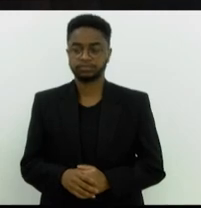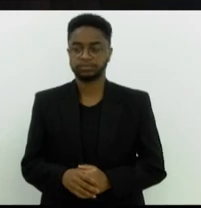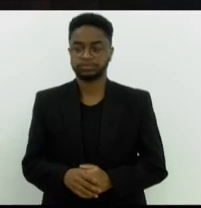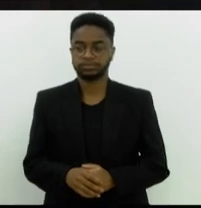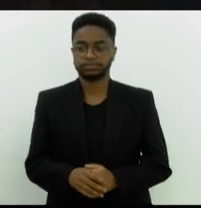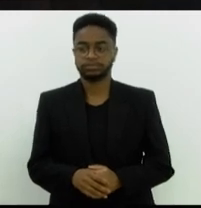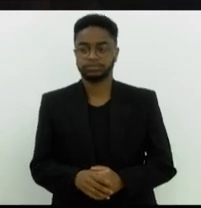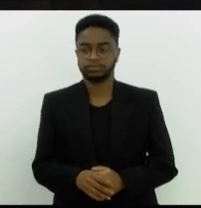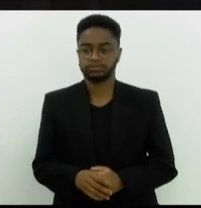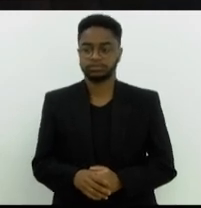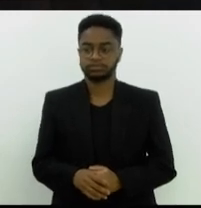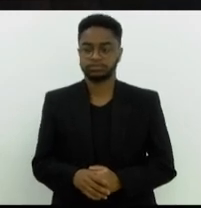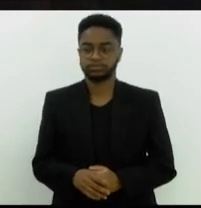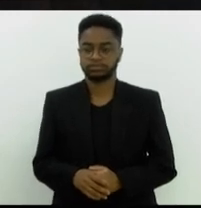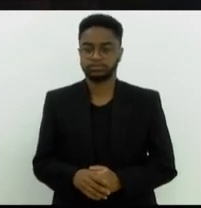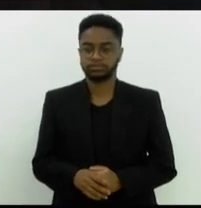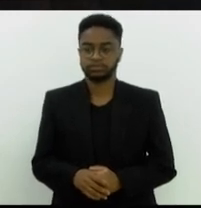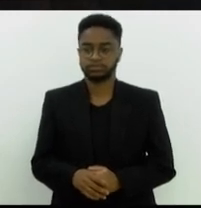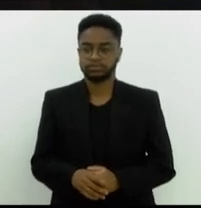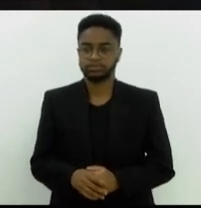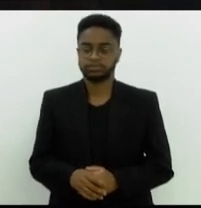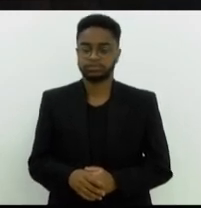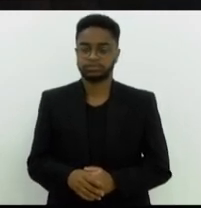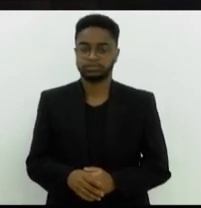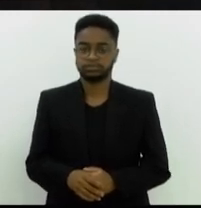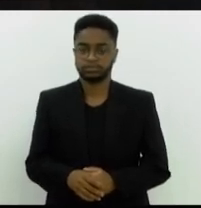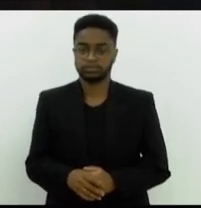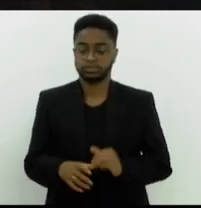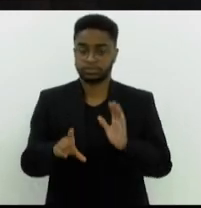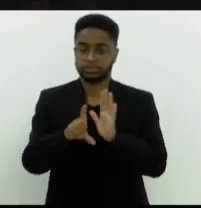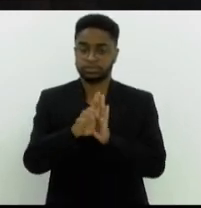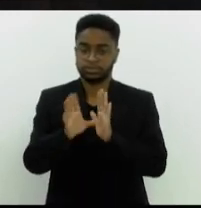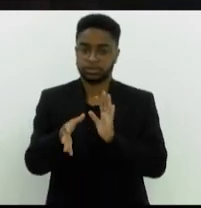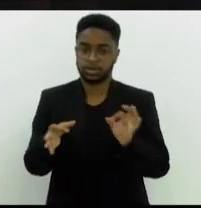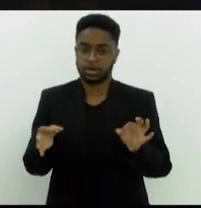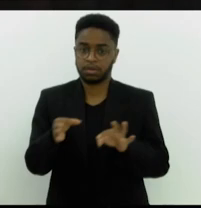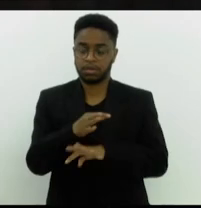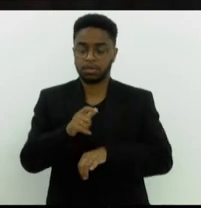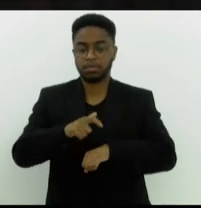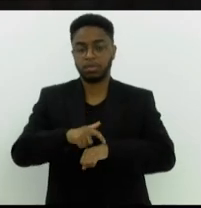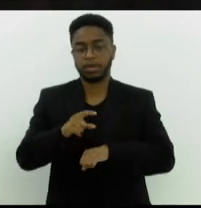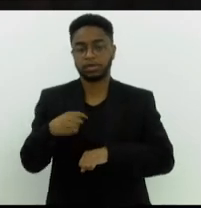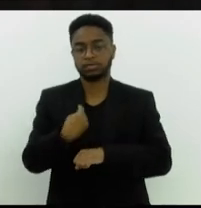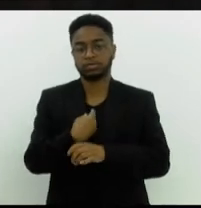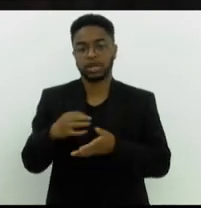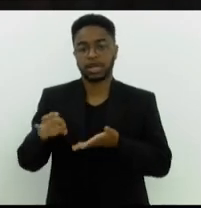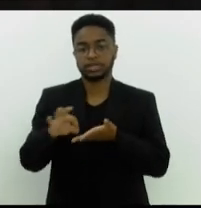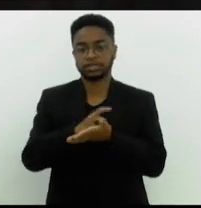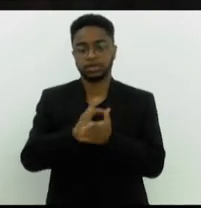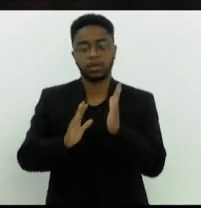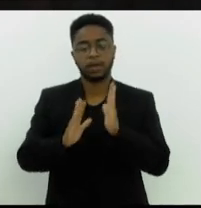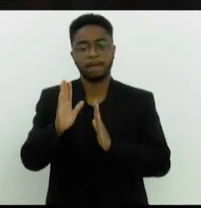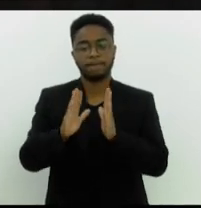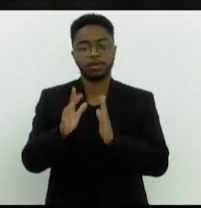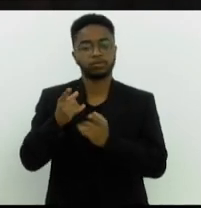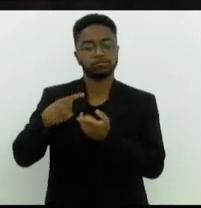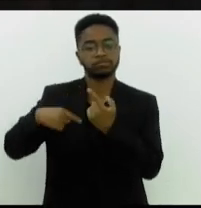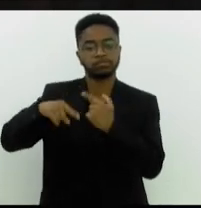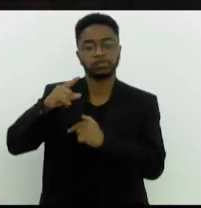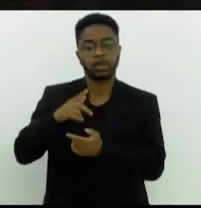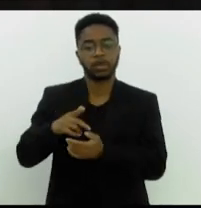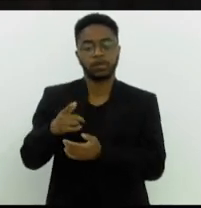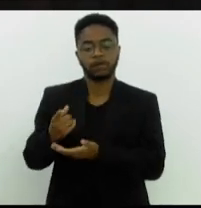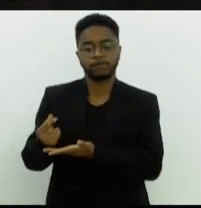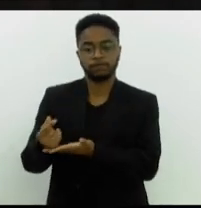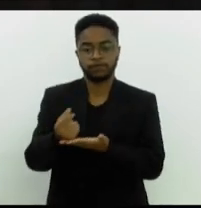Lei que estava já definida quando assinamos o regime de recuperação fiscal.